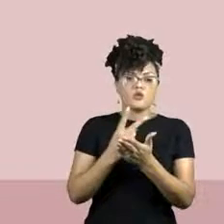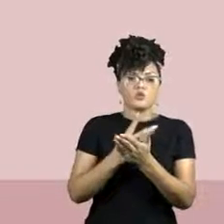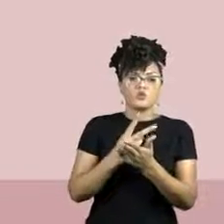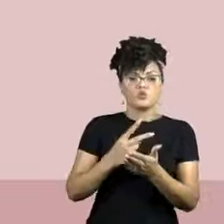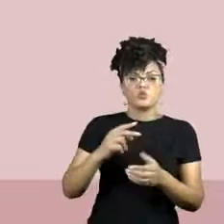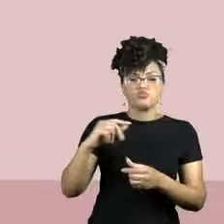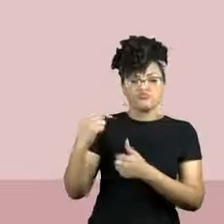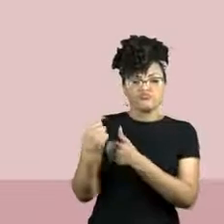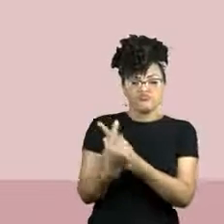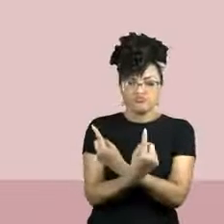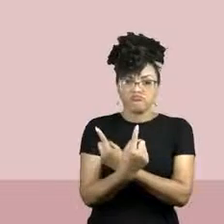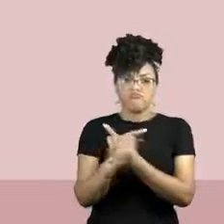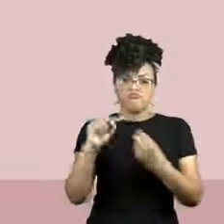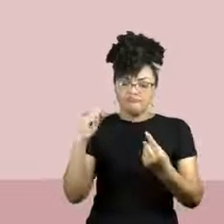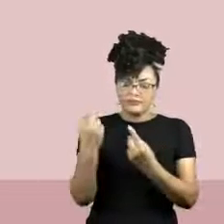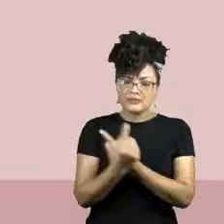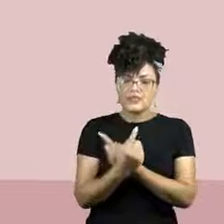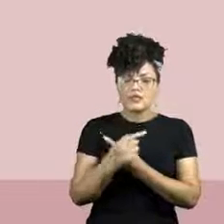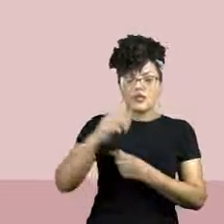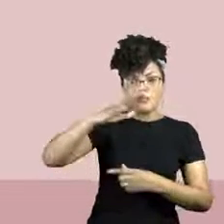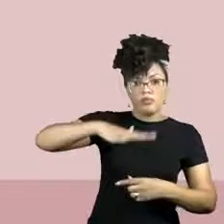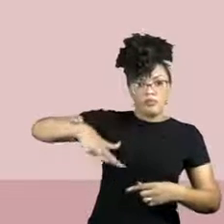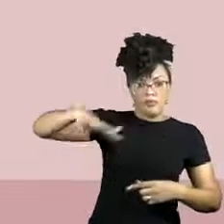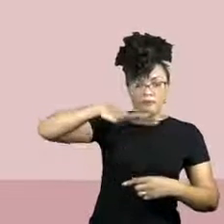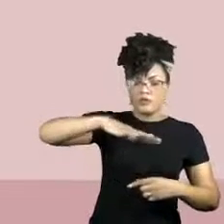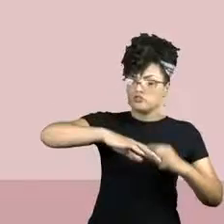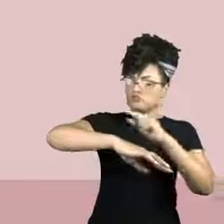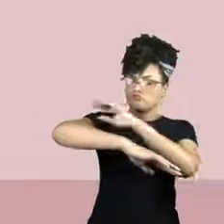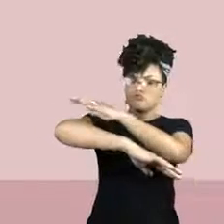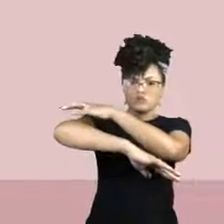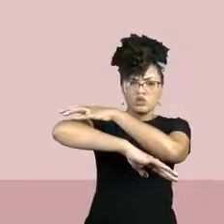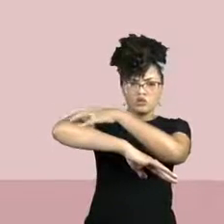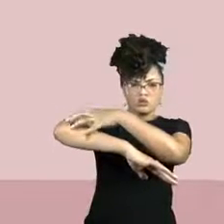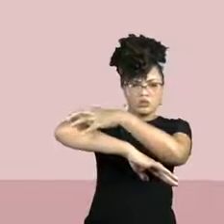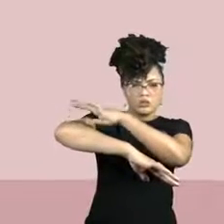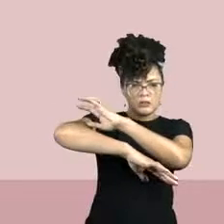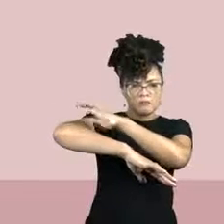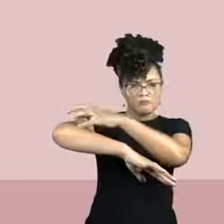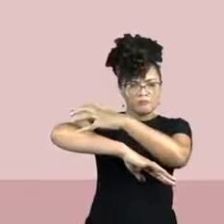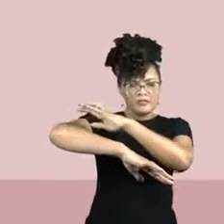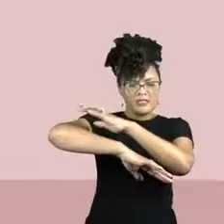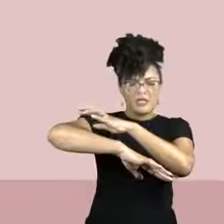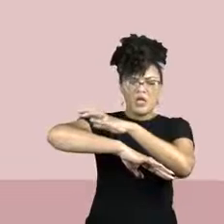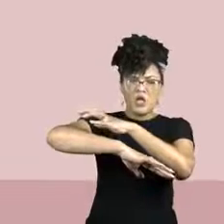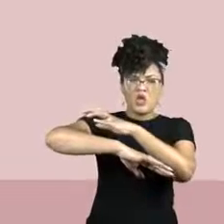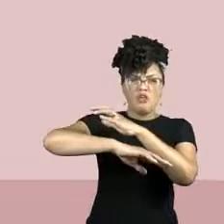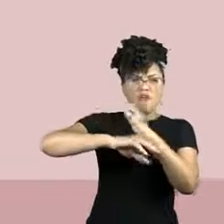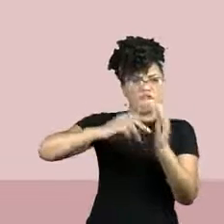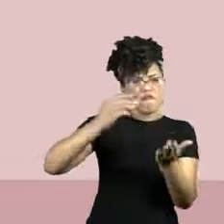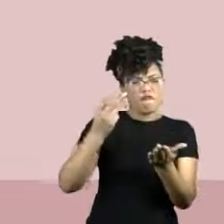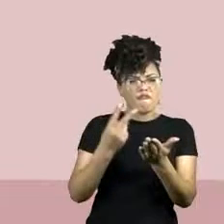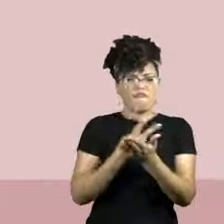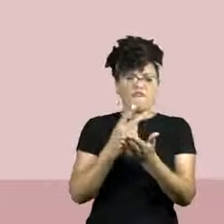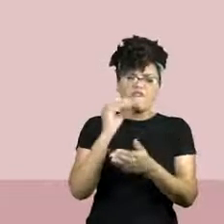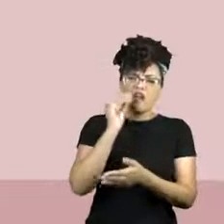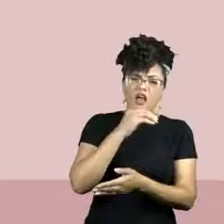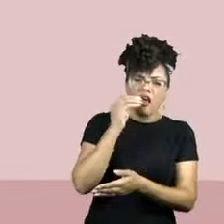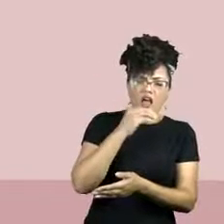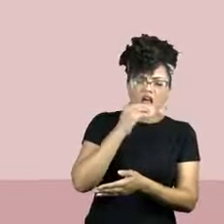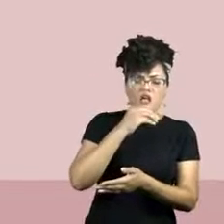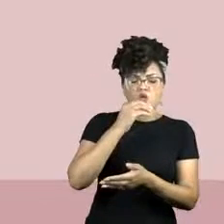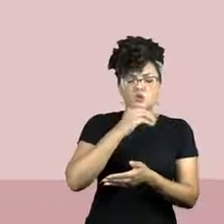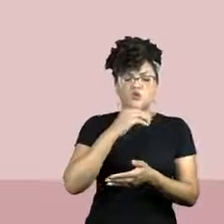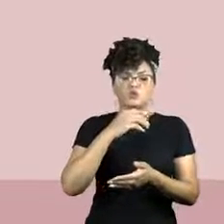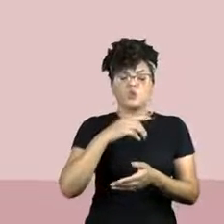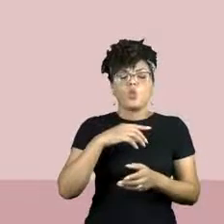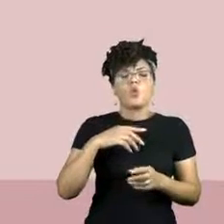parte superior do terreno um solo que tende a ser menos competente que um solo de fundação, né? A gente determina